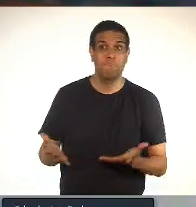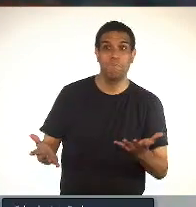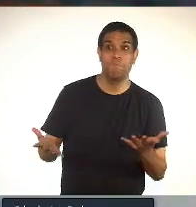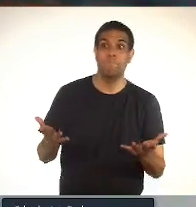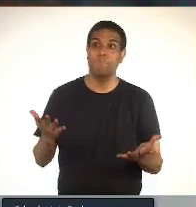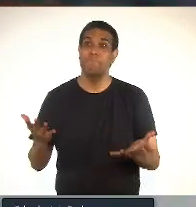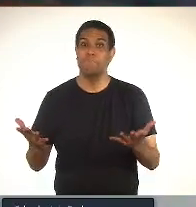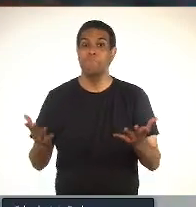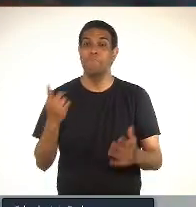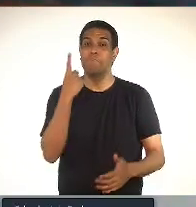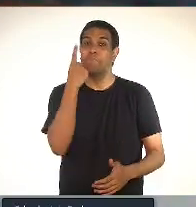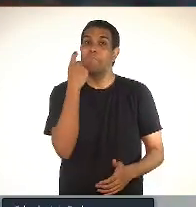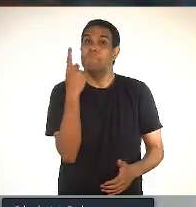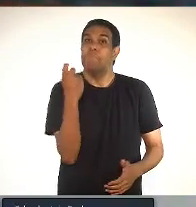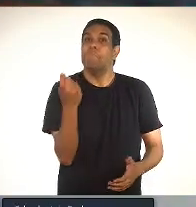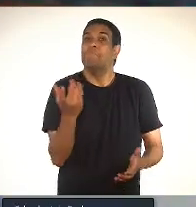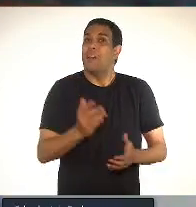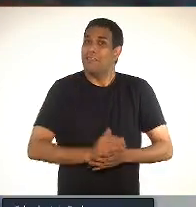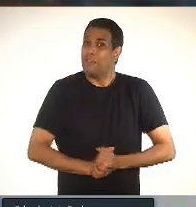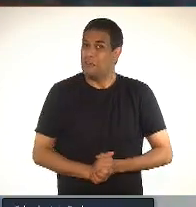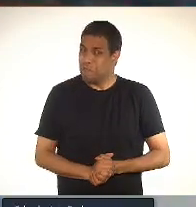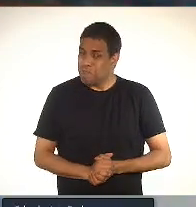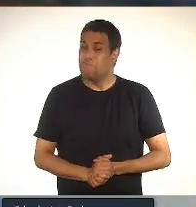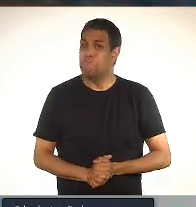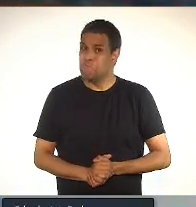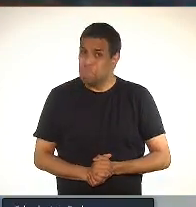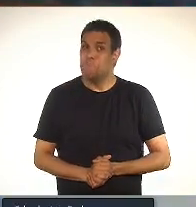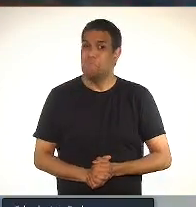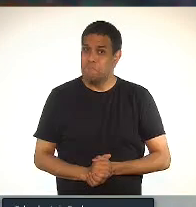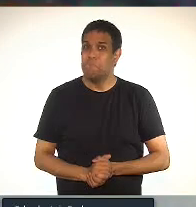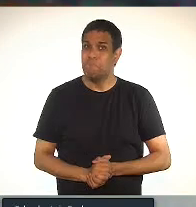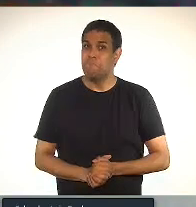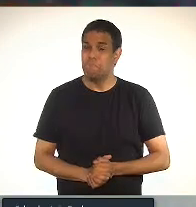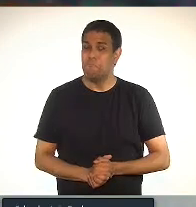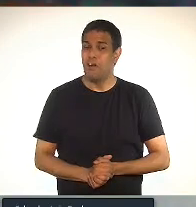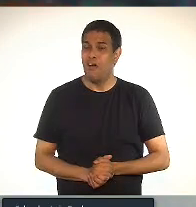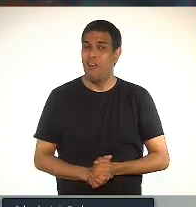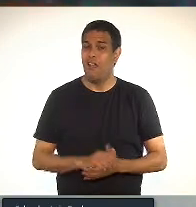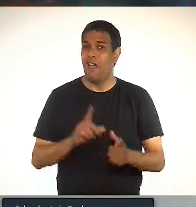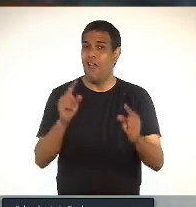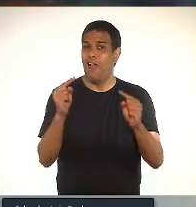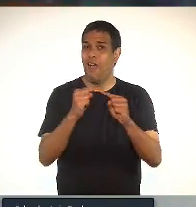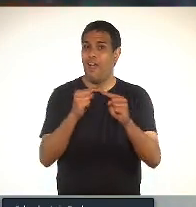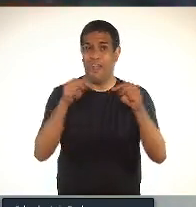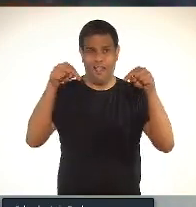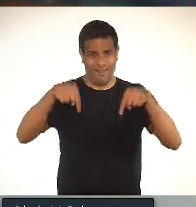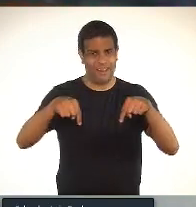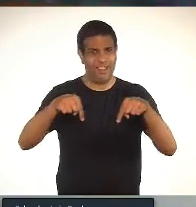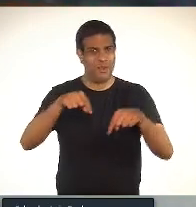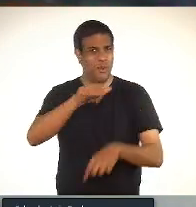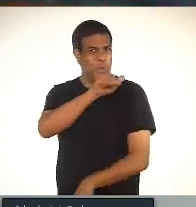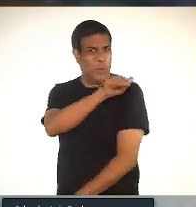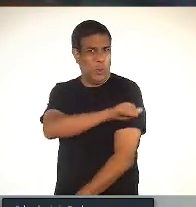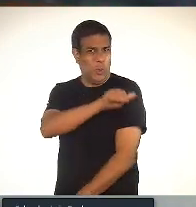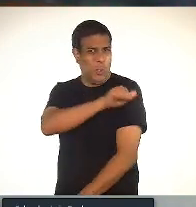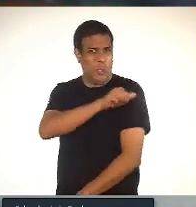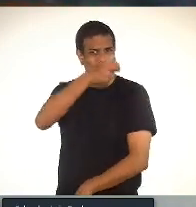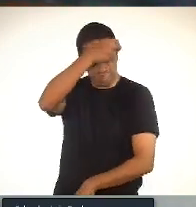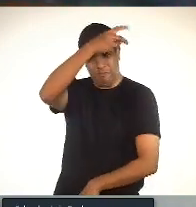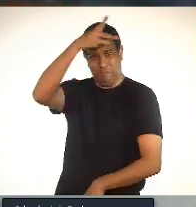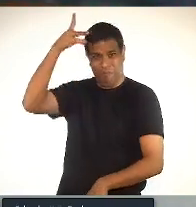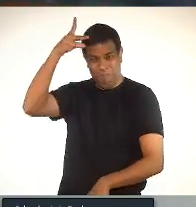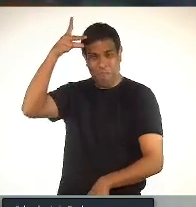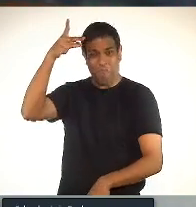eleições muito interessantes, muito interessantes. Aqui no Rio de Janeiro,